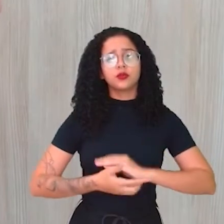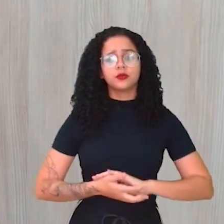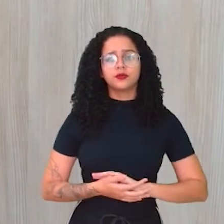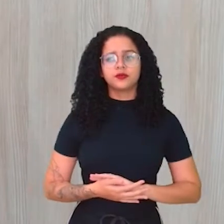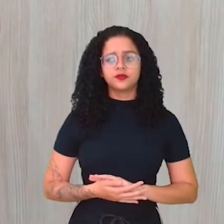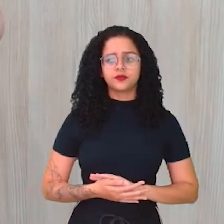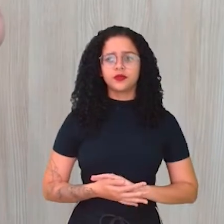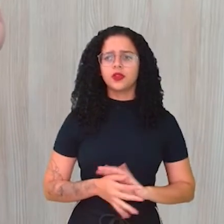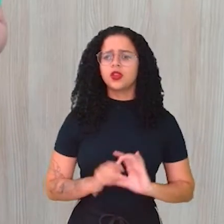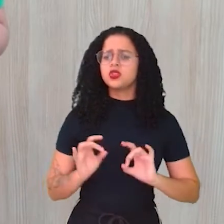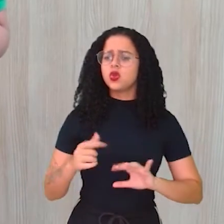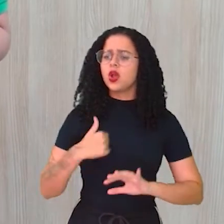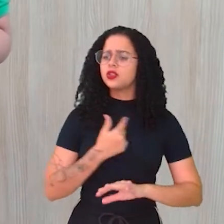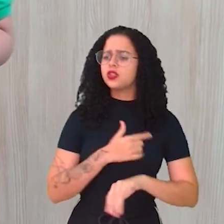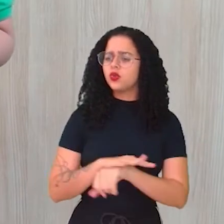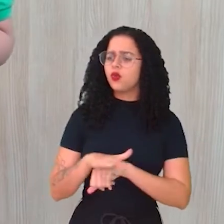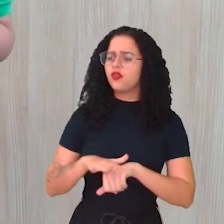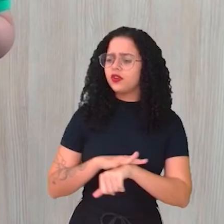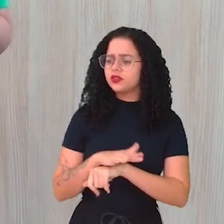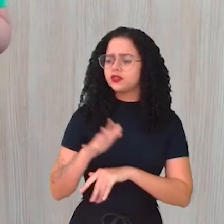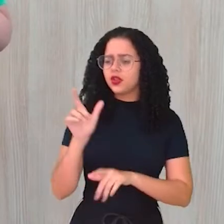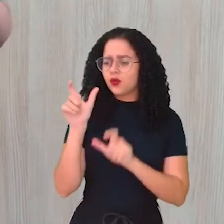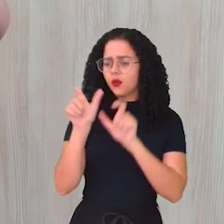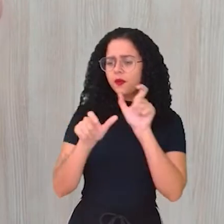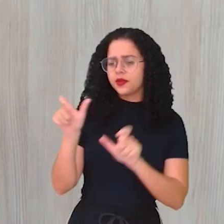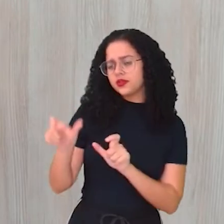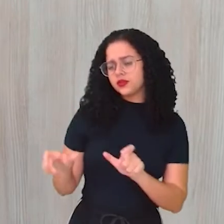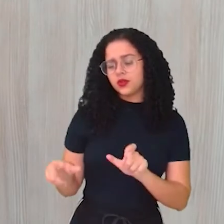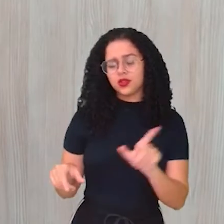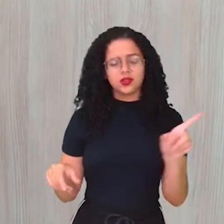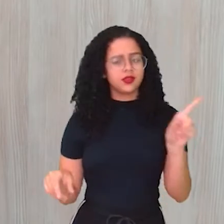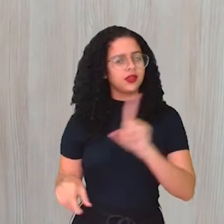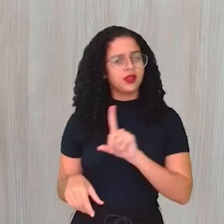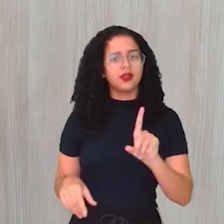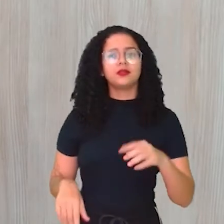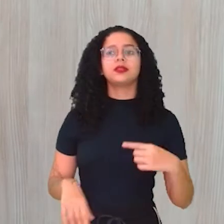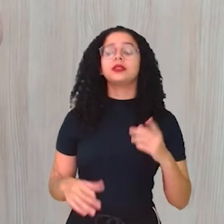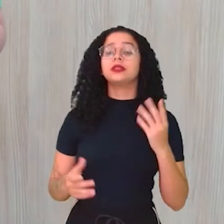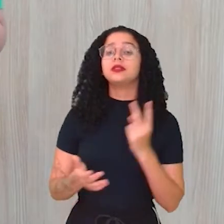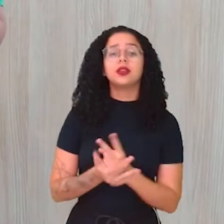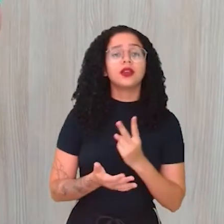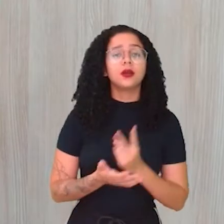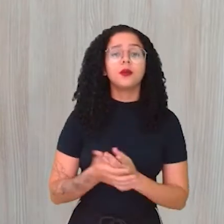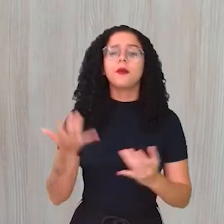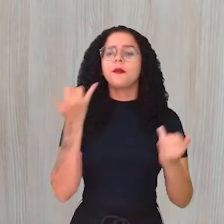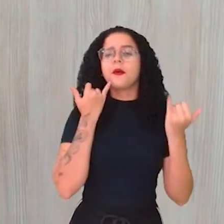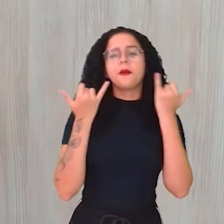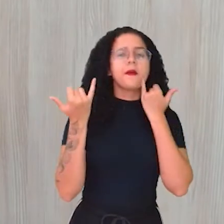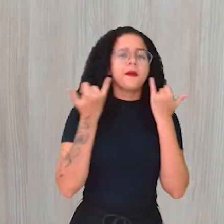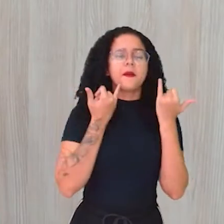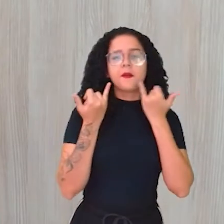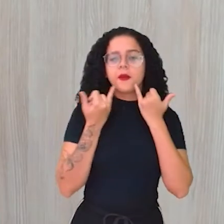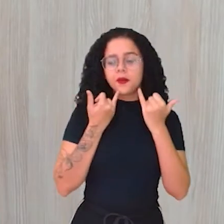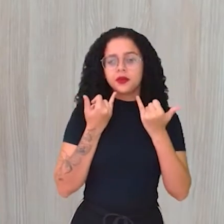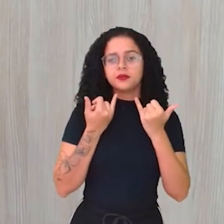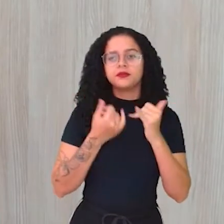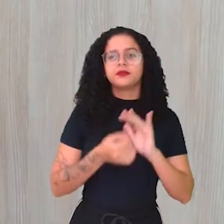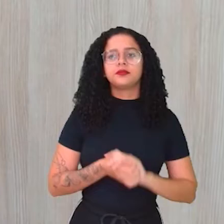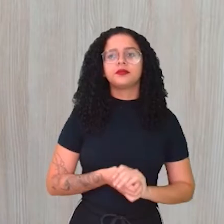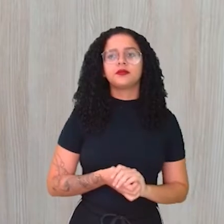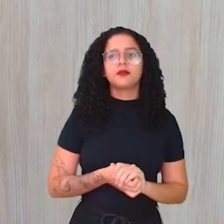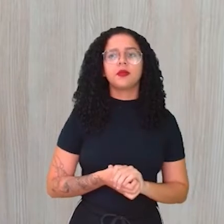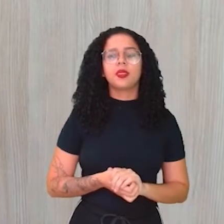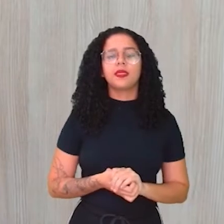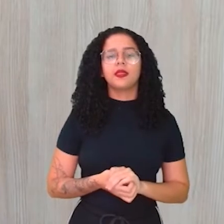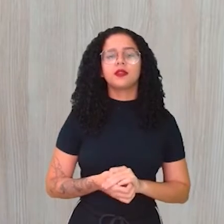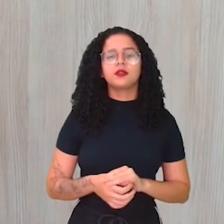É somente a gente conversar com as pessoas? Não, a gente está o tempo todo recebendo informação. Então, a rede social é